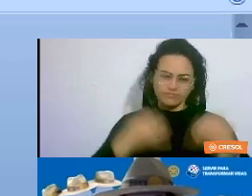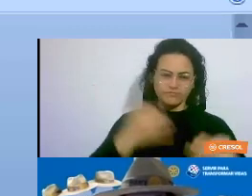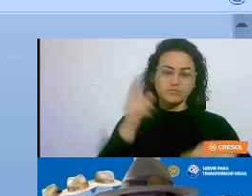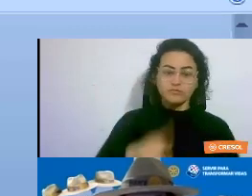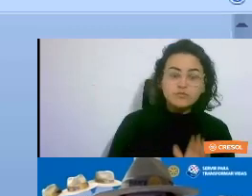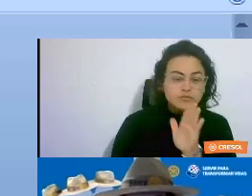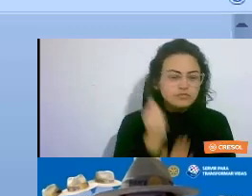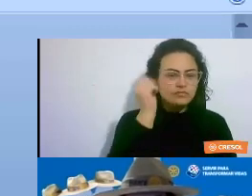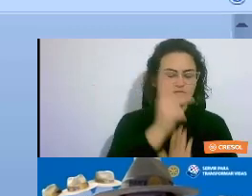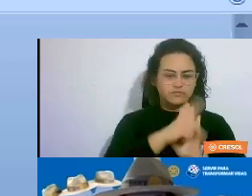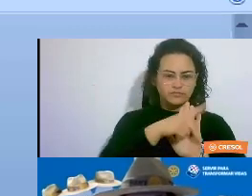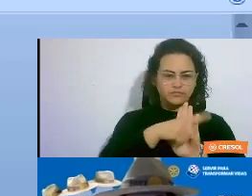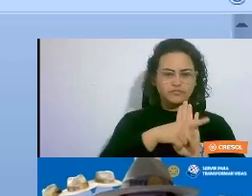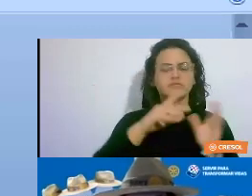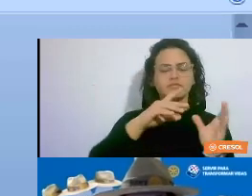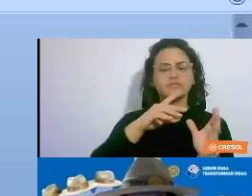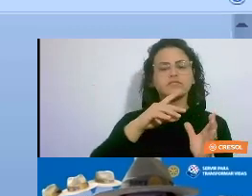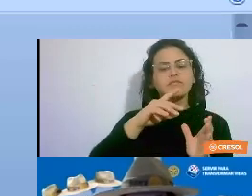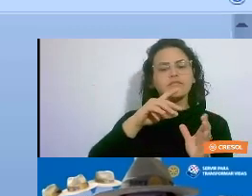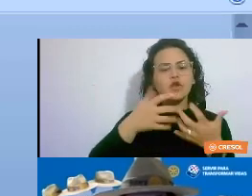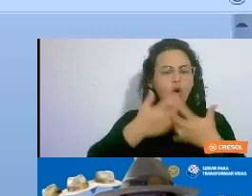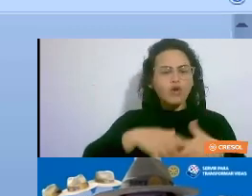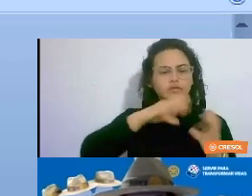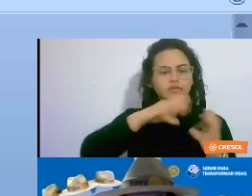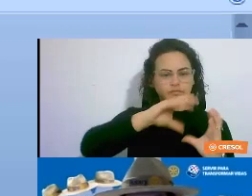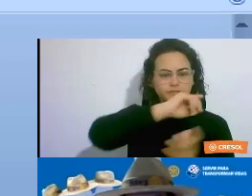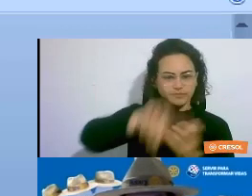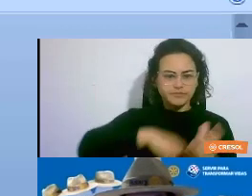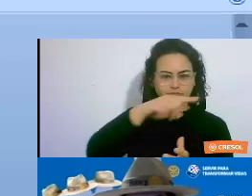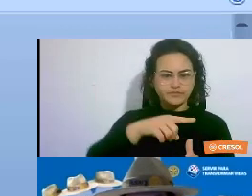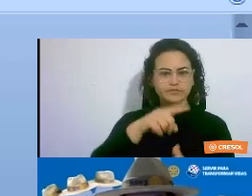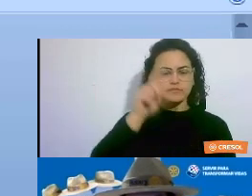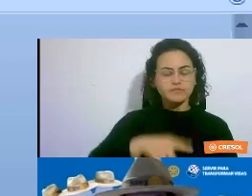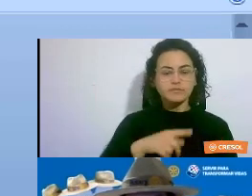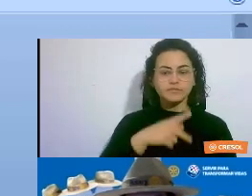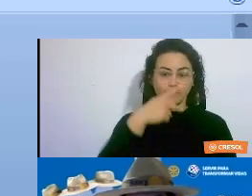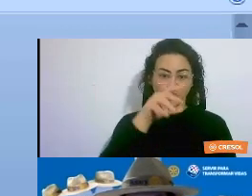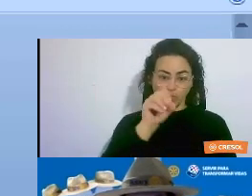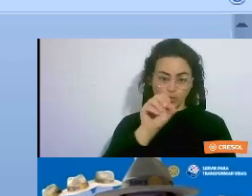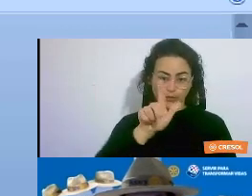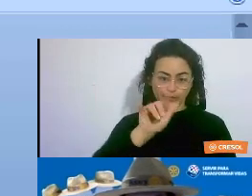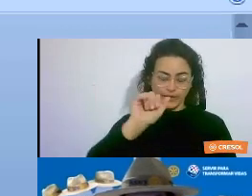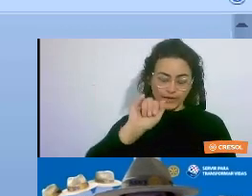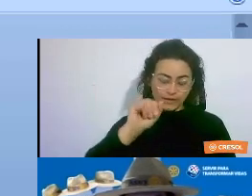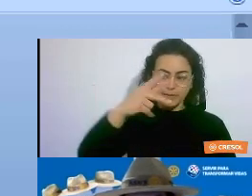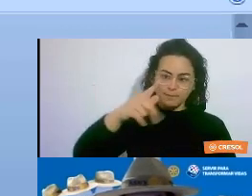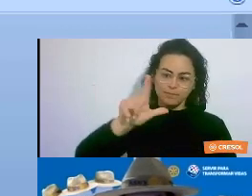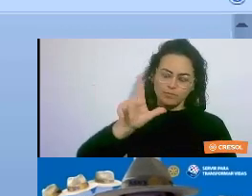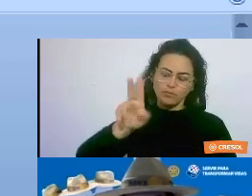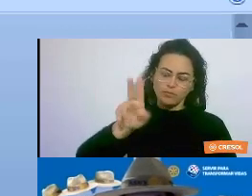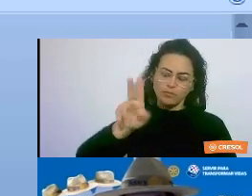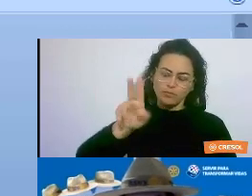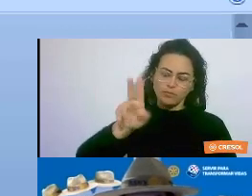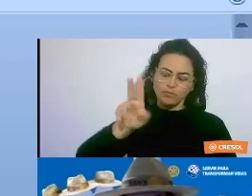Internacional, que foi a da Poli Plus, né, que se iniciou aí muito bem